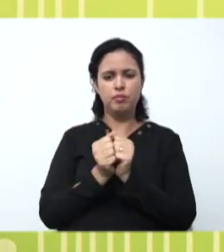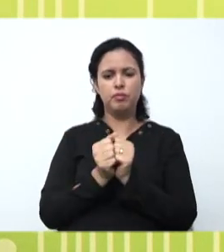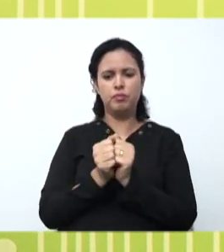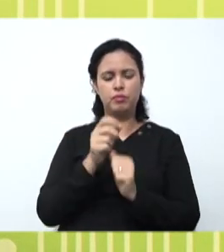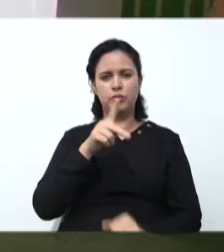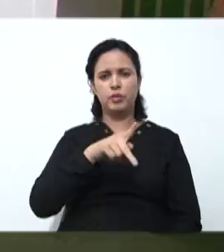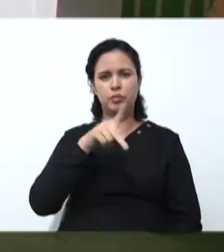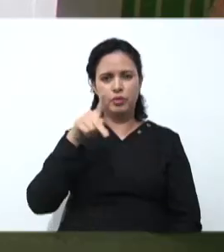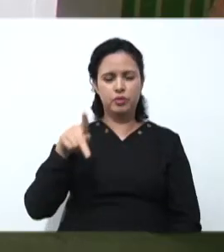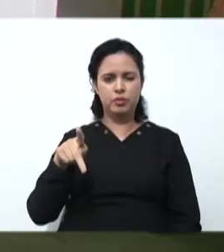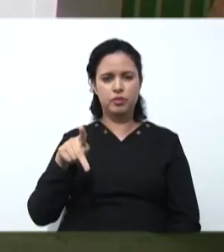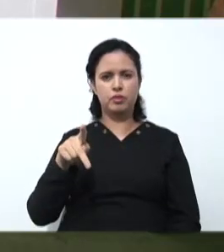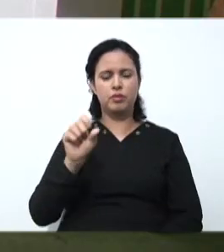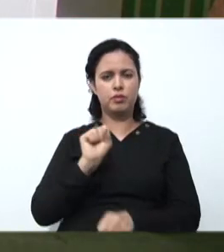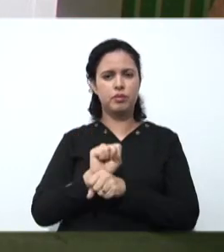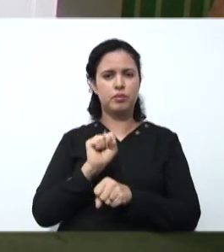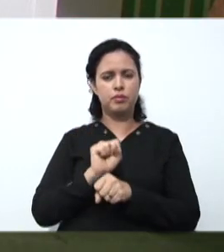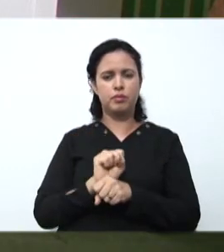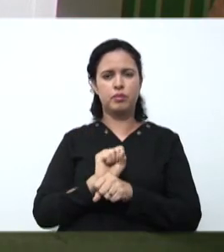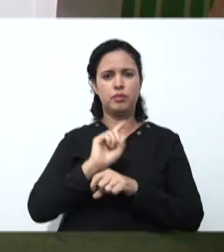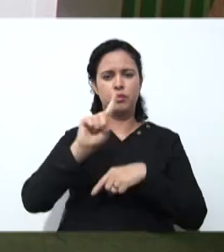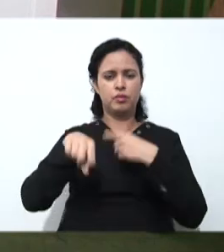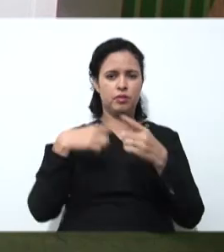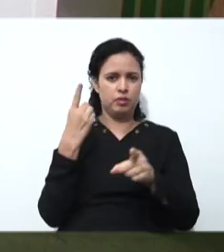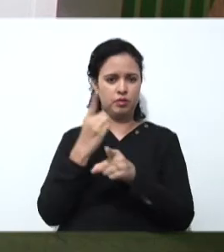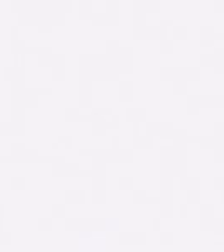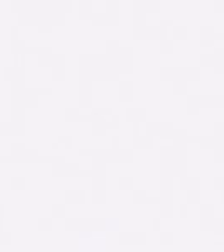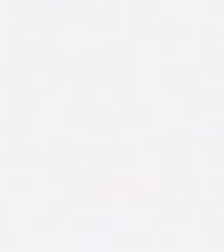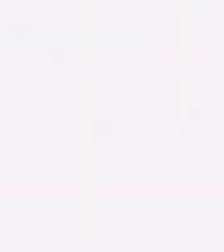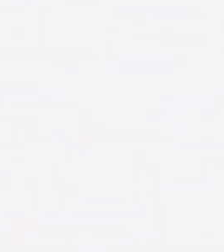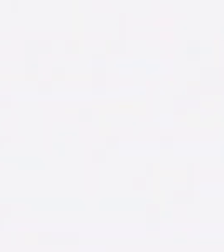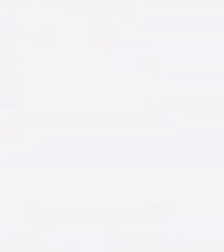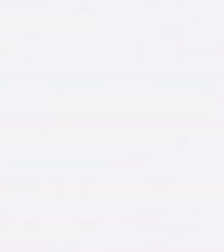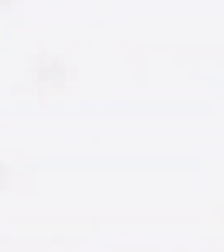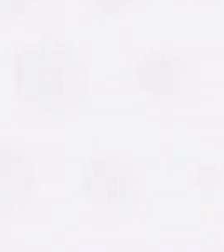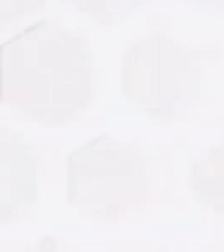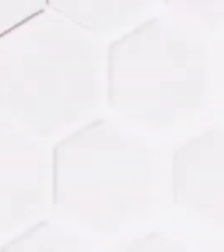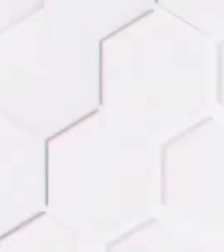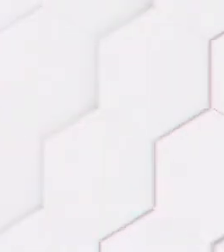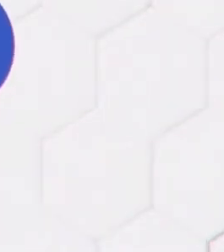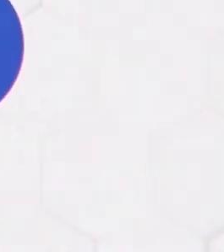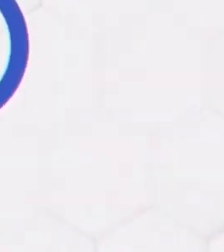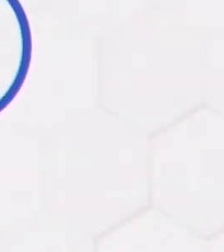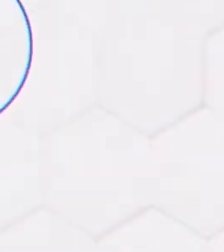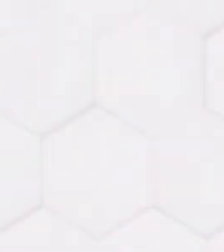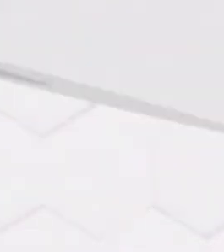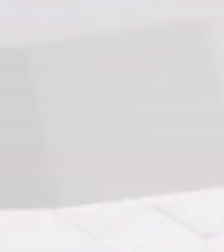Marcos, e a gente espera se encontrar no próximo encontro.